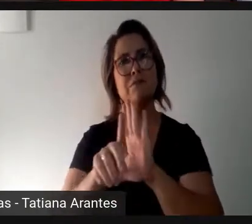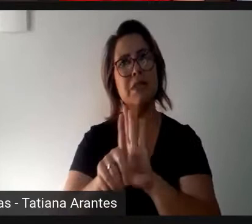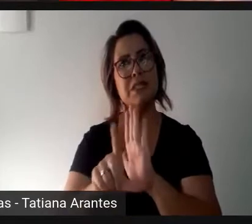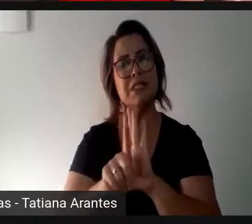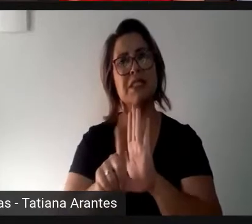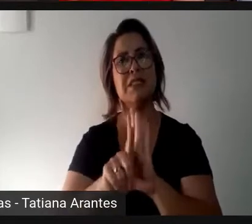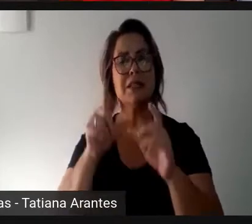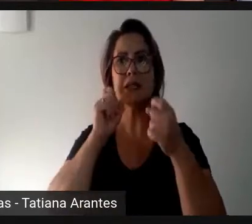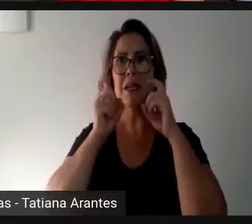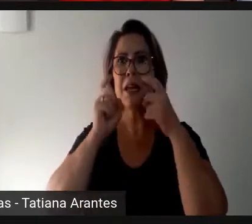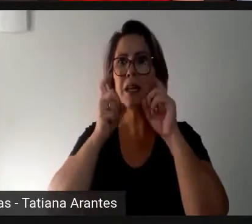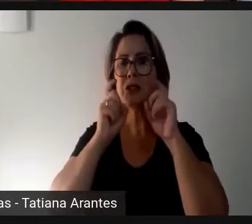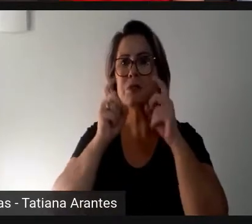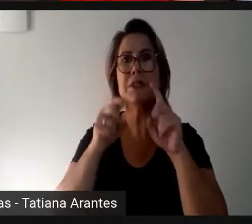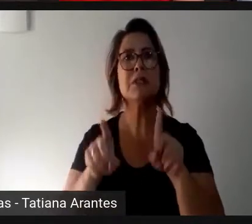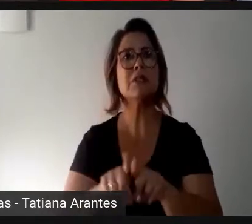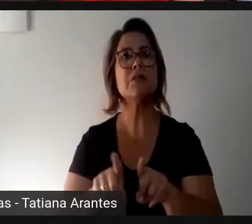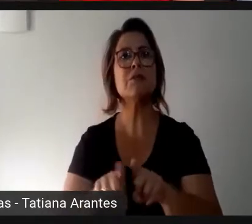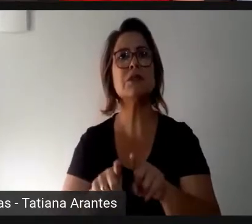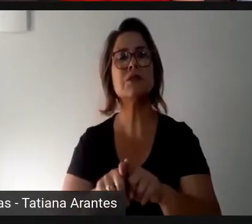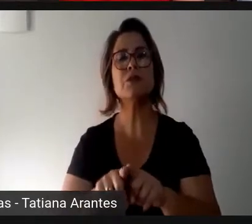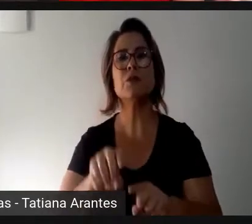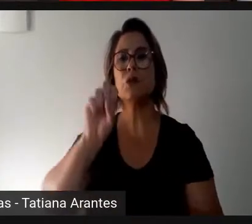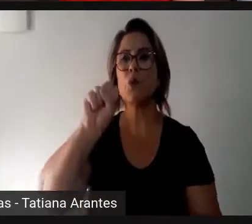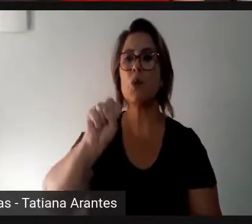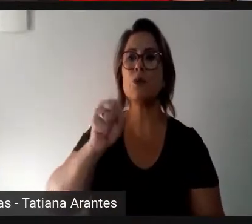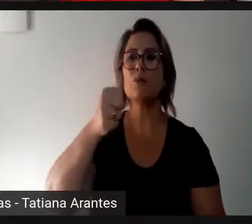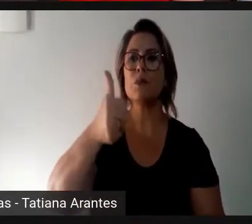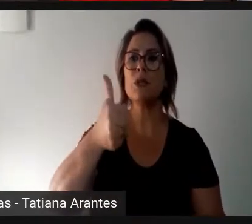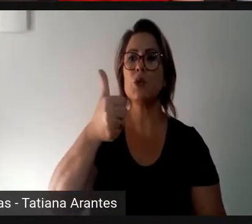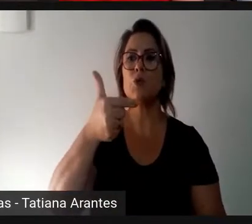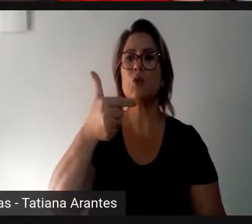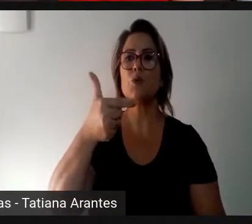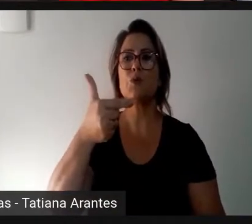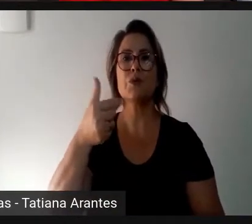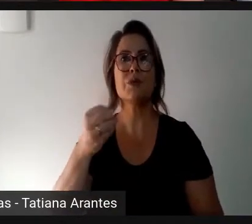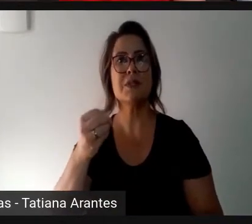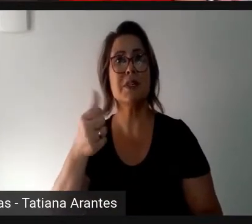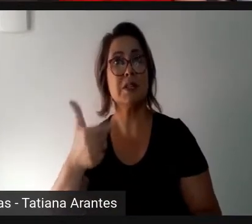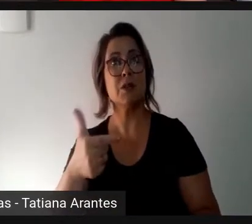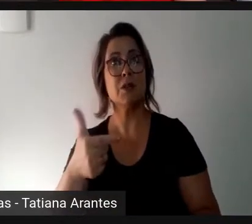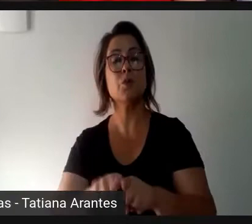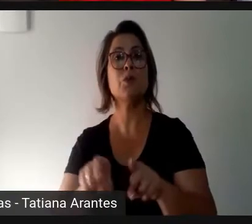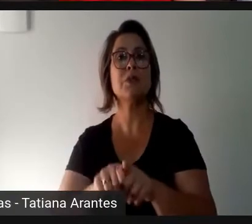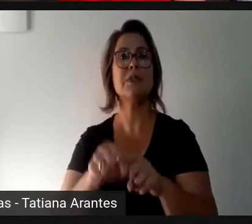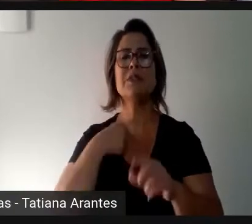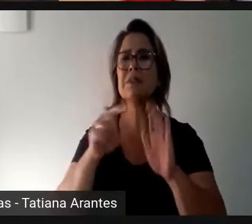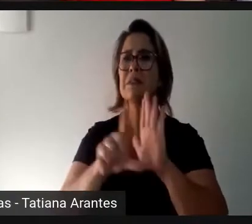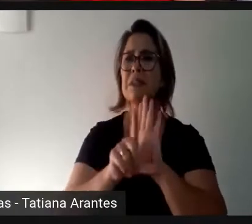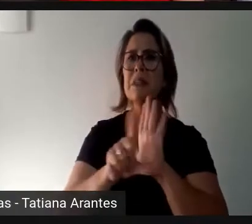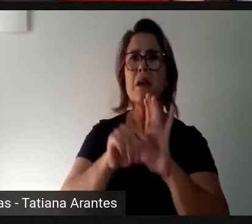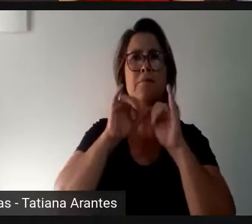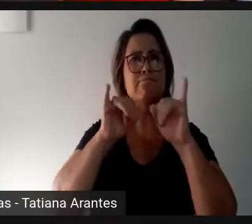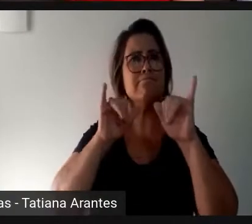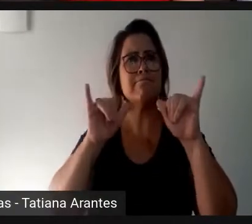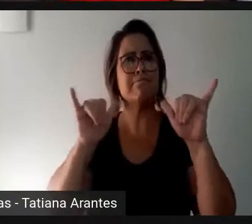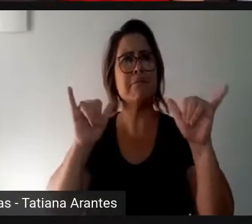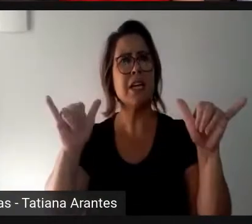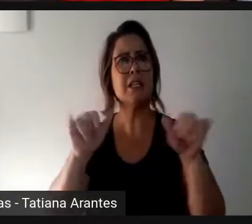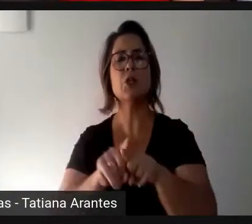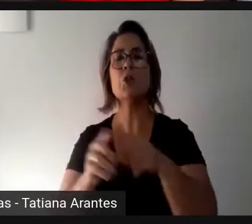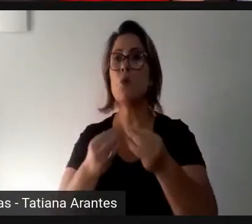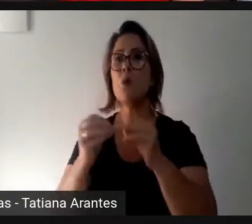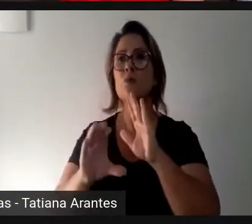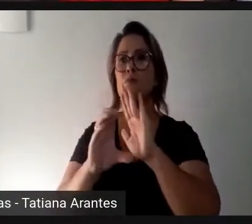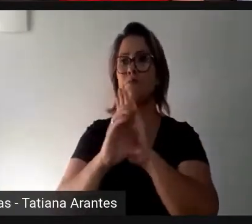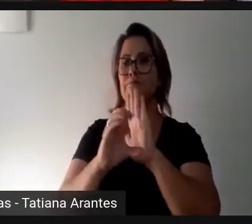administrativa, já tinha a lei 8.112, já tinha a lei de acesso à informação, inclusive já tínhamos a parte do Código Penal que